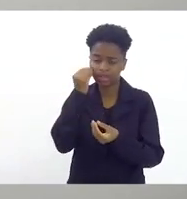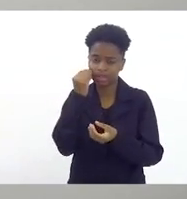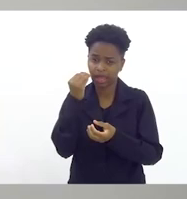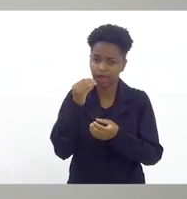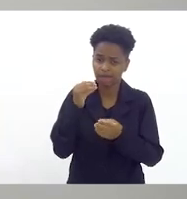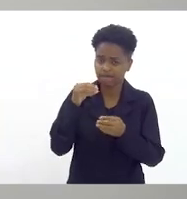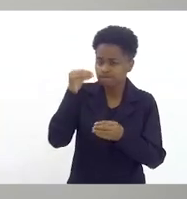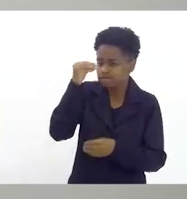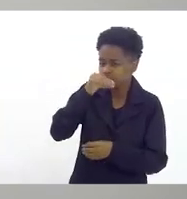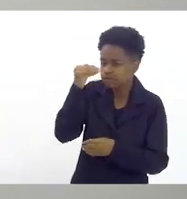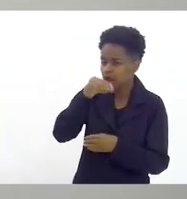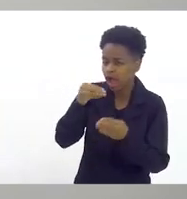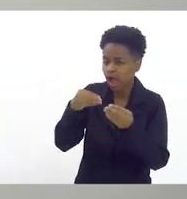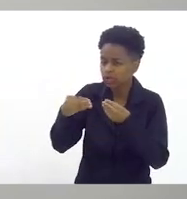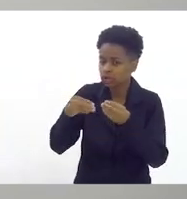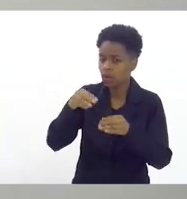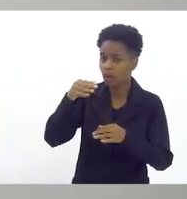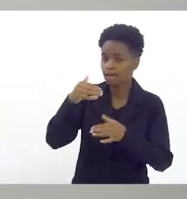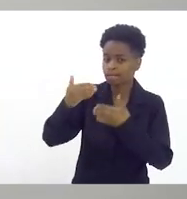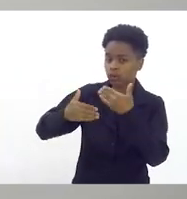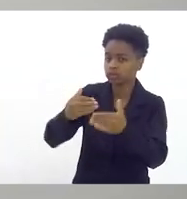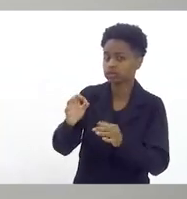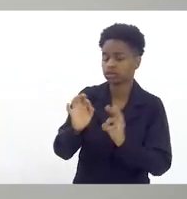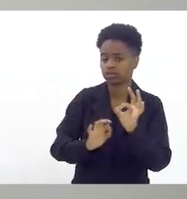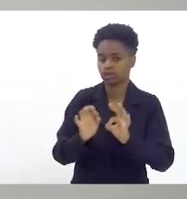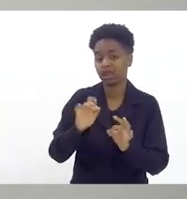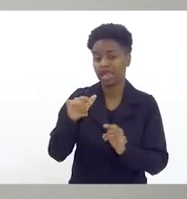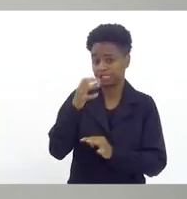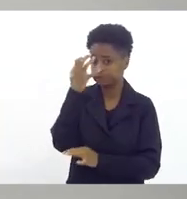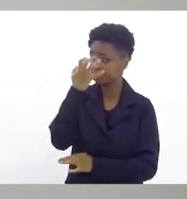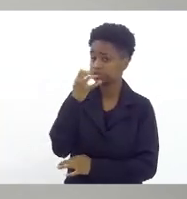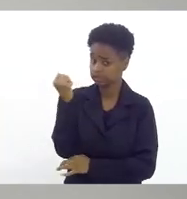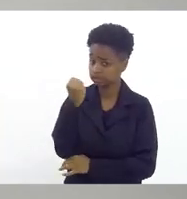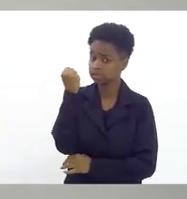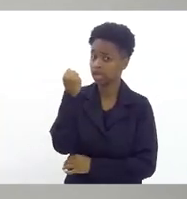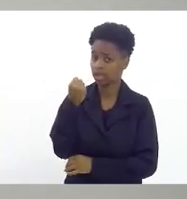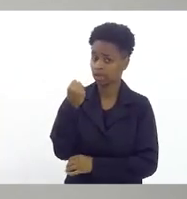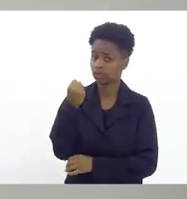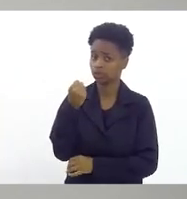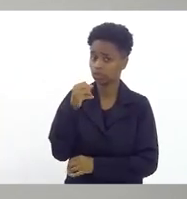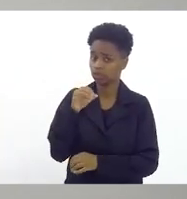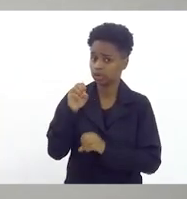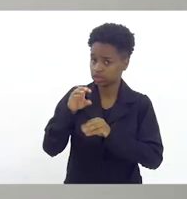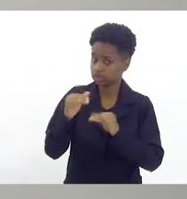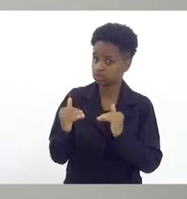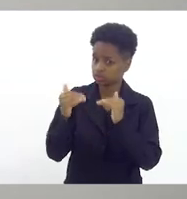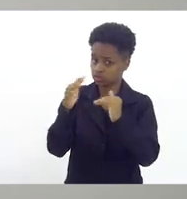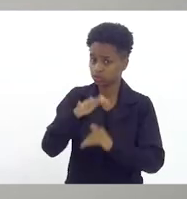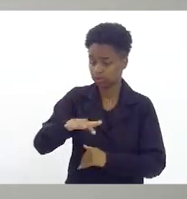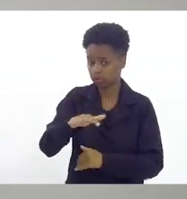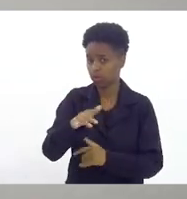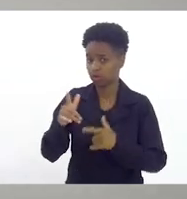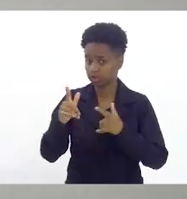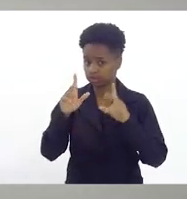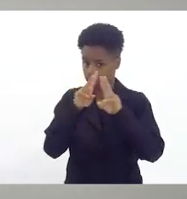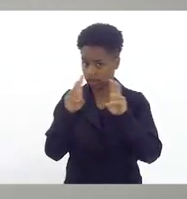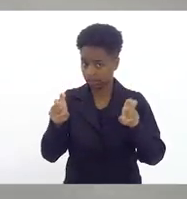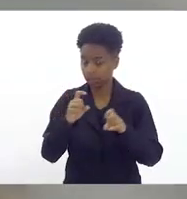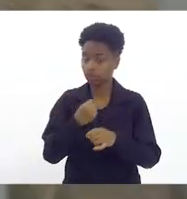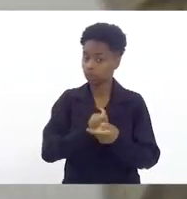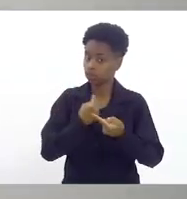organização é uma questão é uma questão séria da educação superior eu deputada e que a gente tá discutindo Hoje